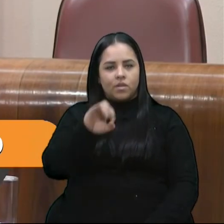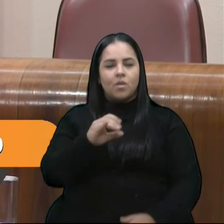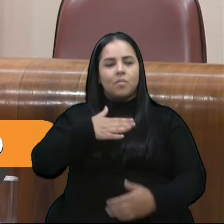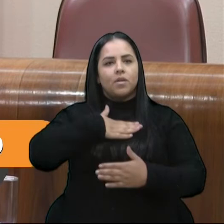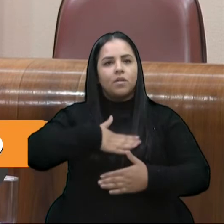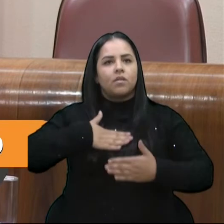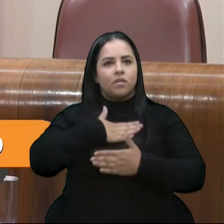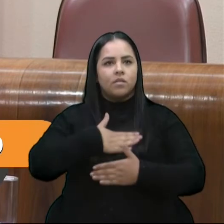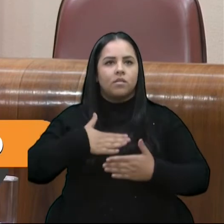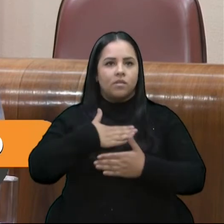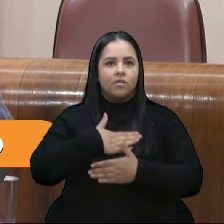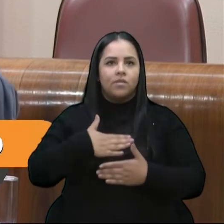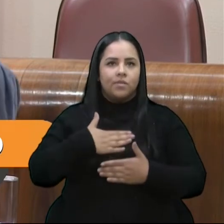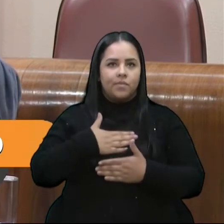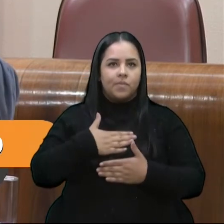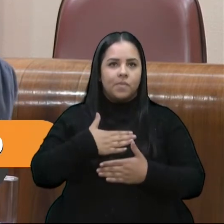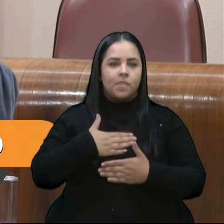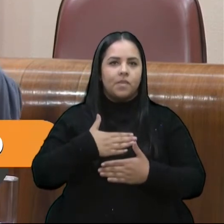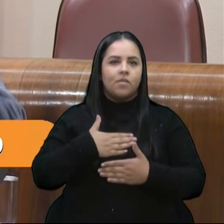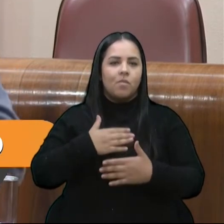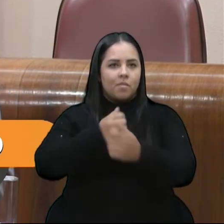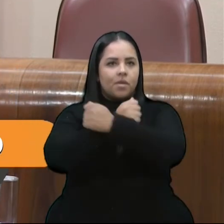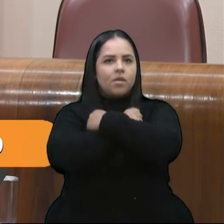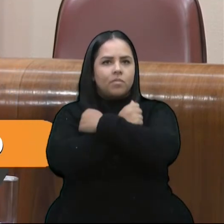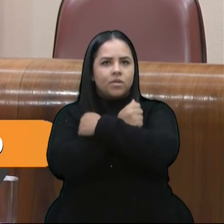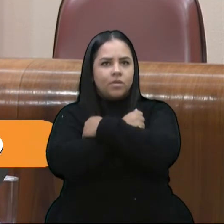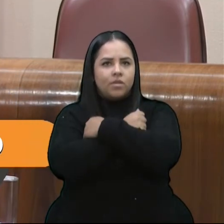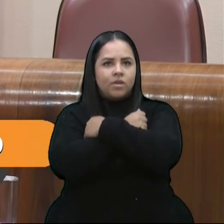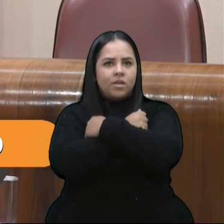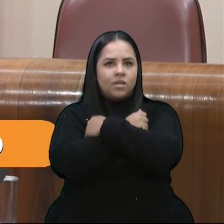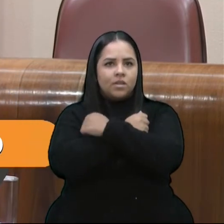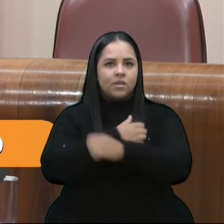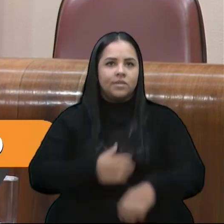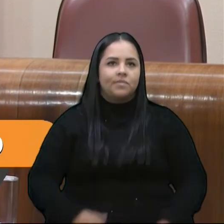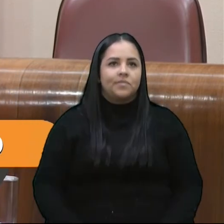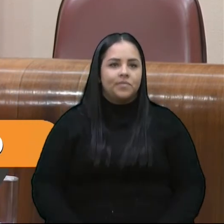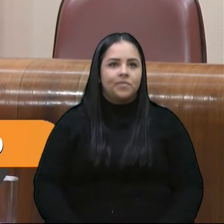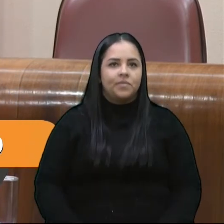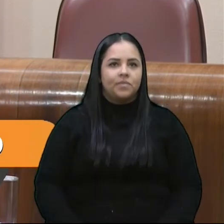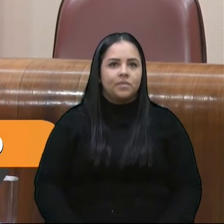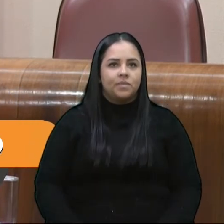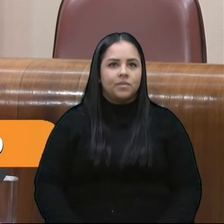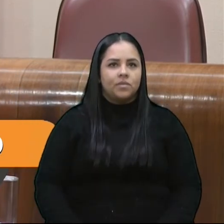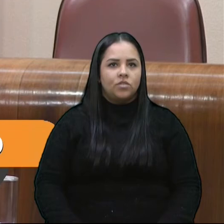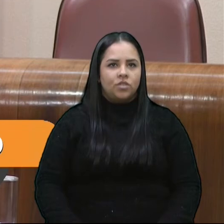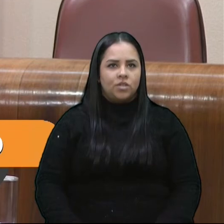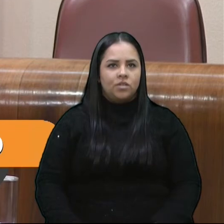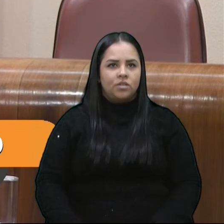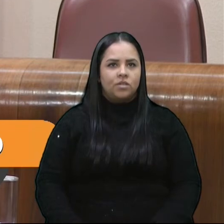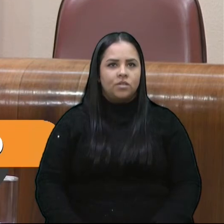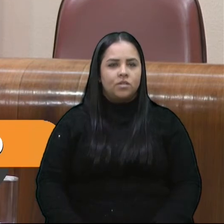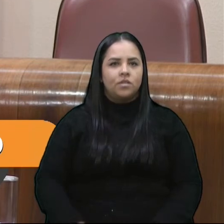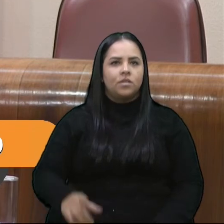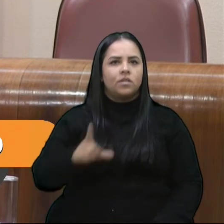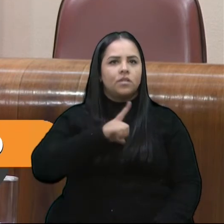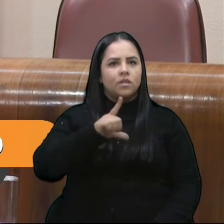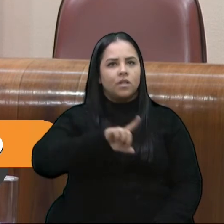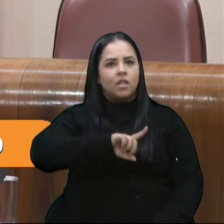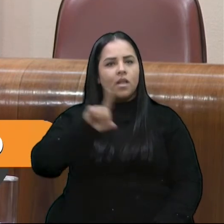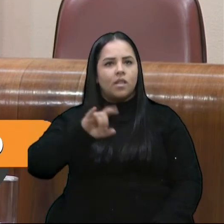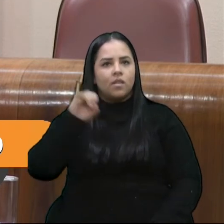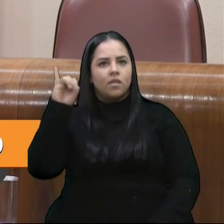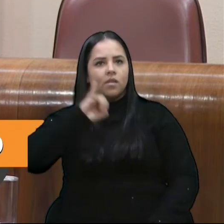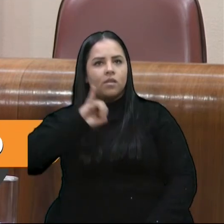amigo, um grande abraço. Aí já é madrugada, né, já quinta-feira na Itália,